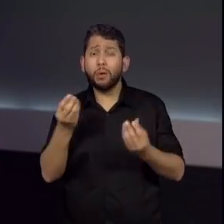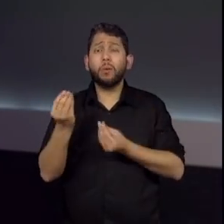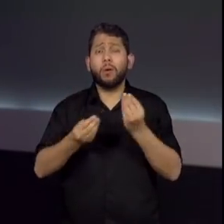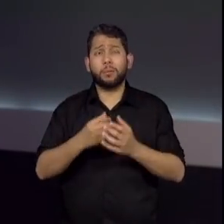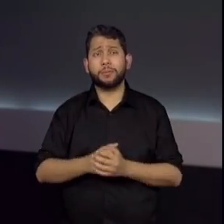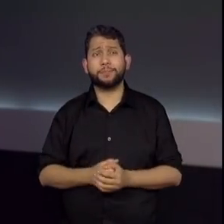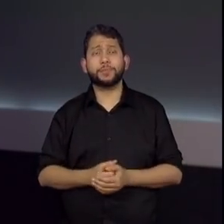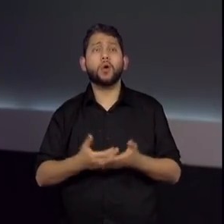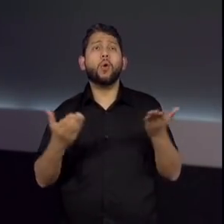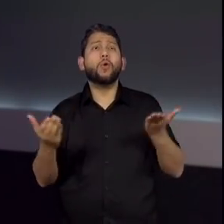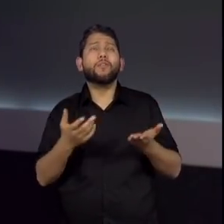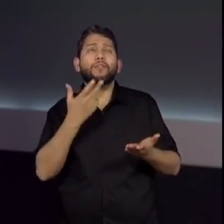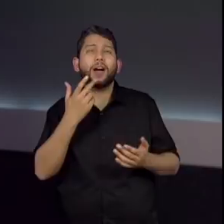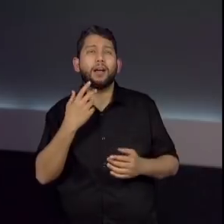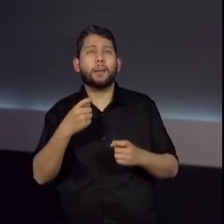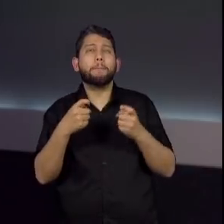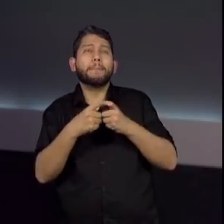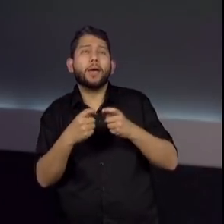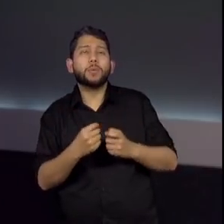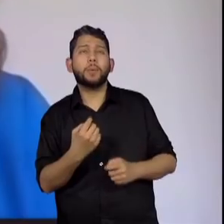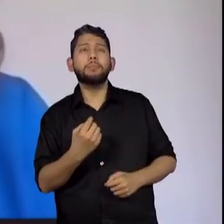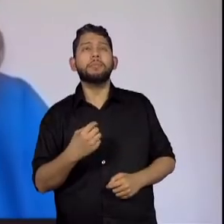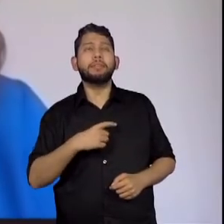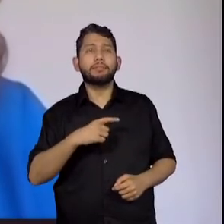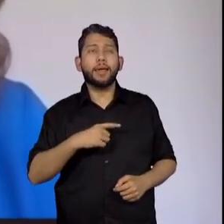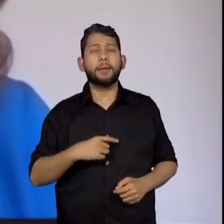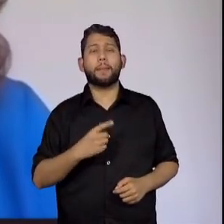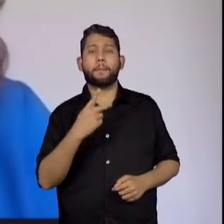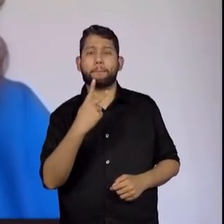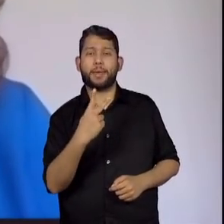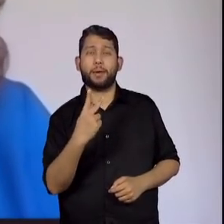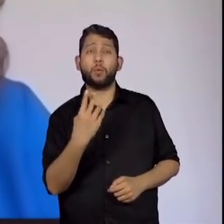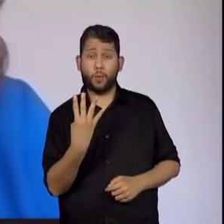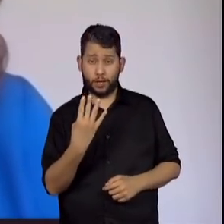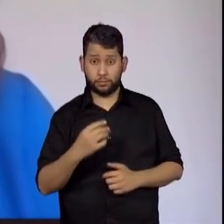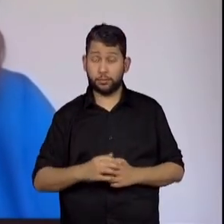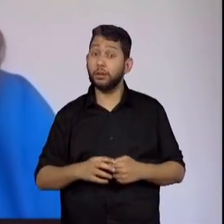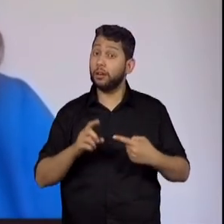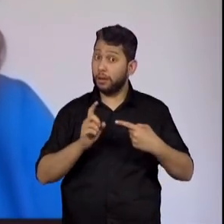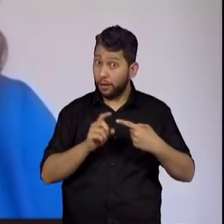medicina P4. Que medicina é essa? É preditiva,